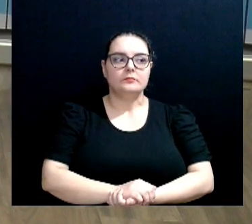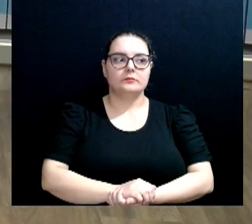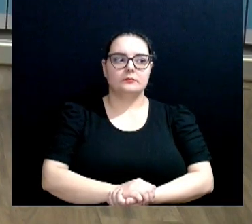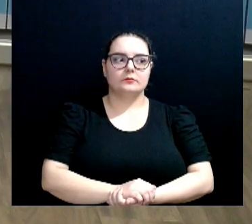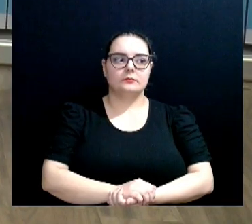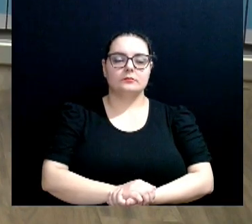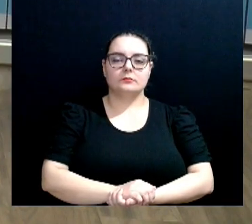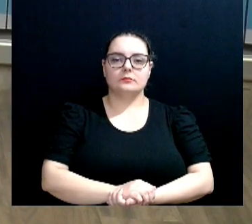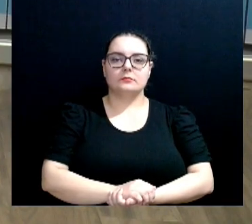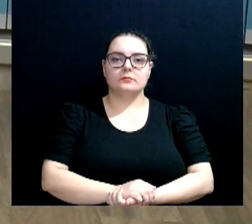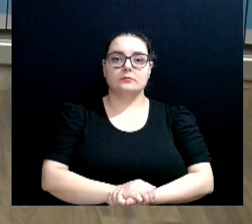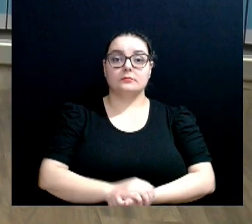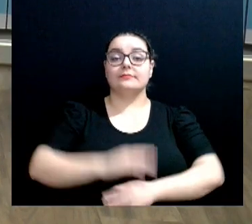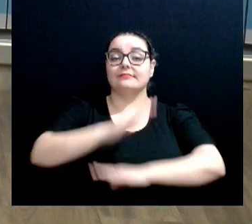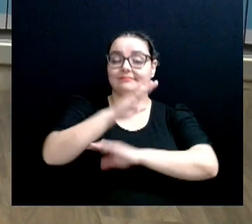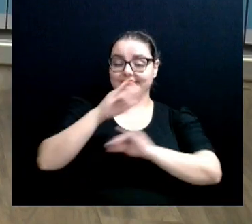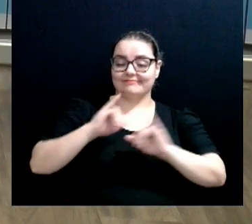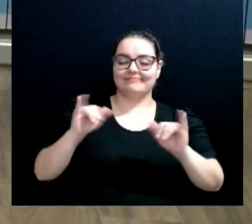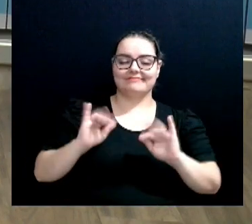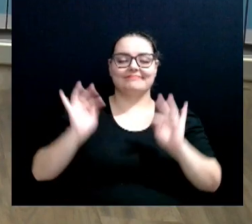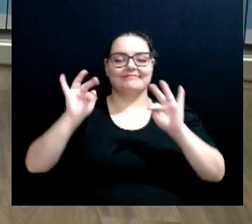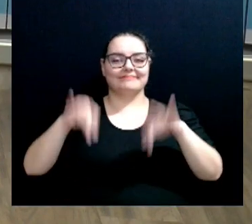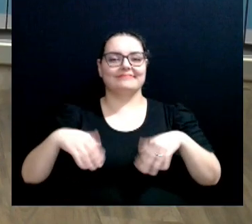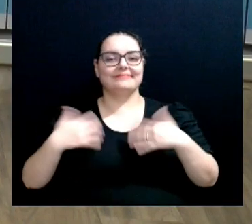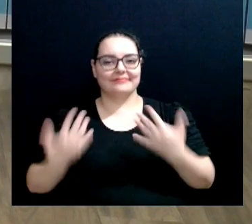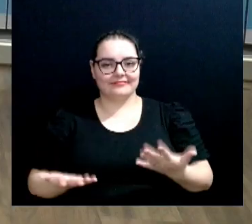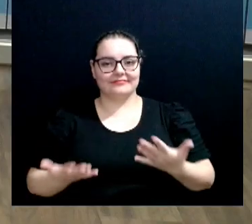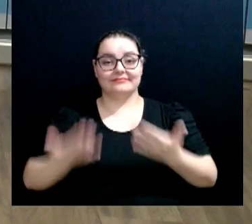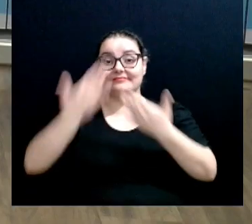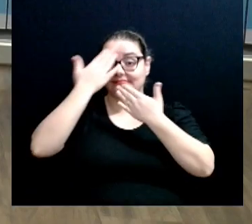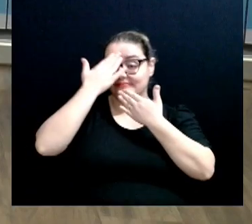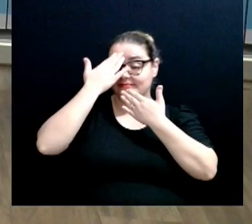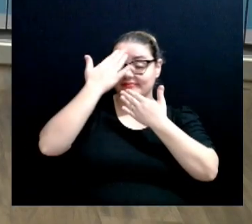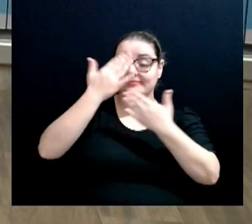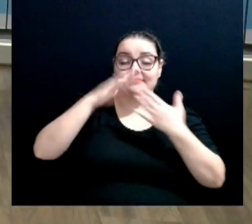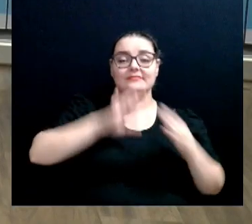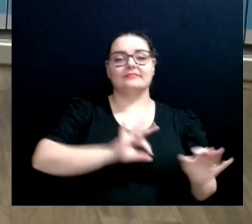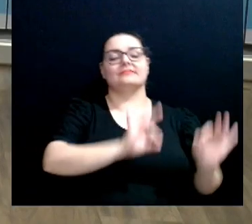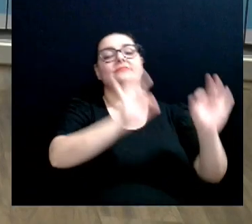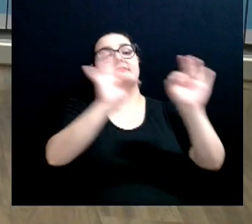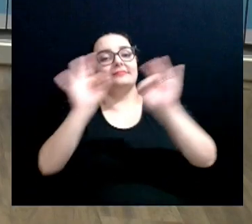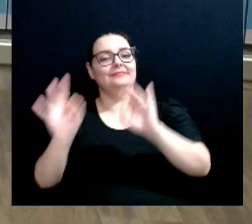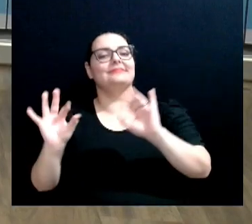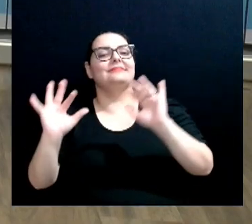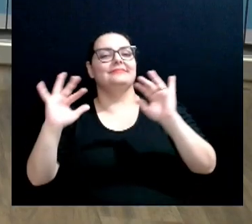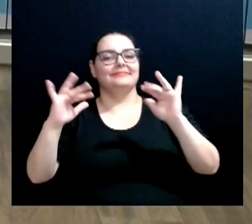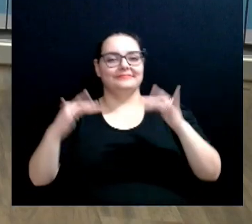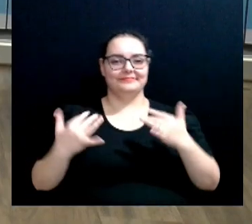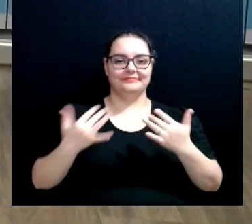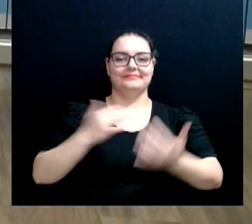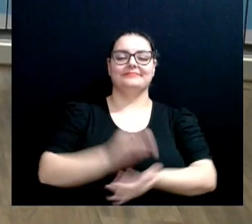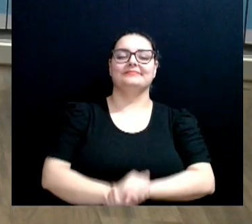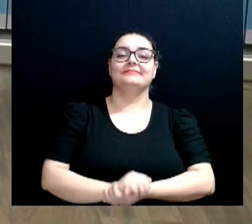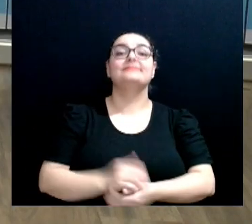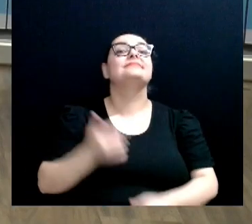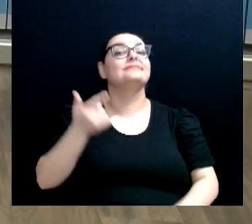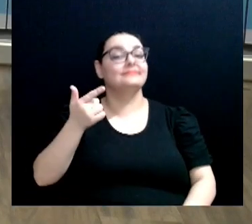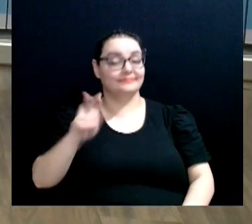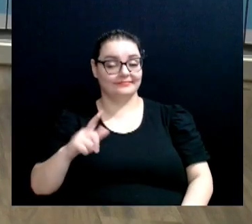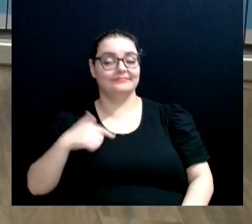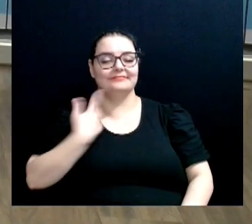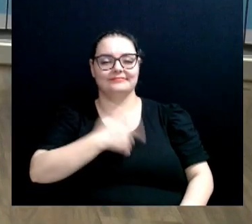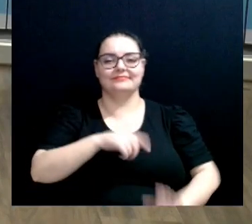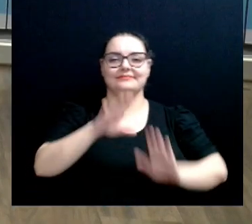O Jornal Câmara Notícia fica por aqui. Muito obrigado pela sua companhia, pela sua audiência. Continue na nossa